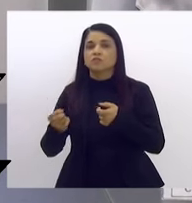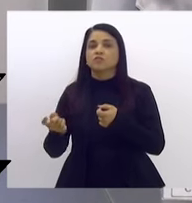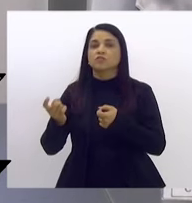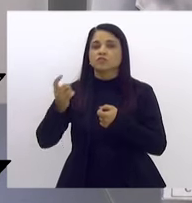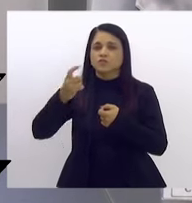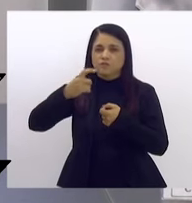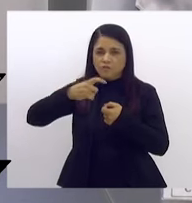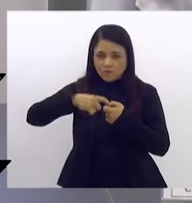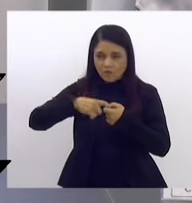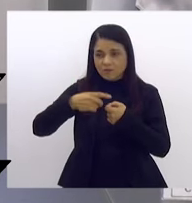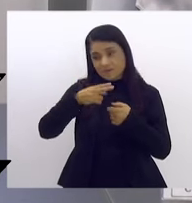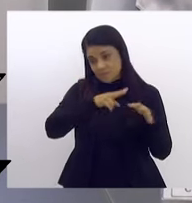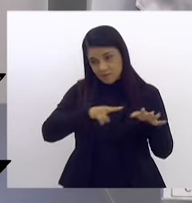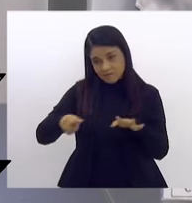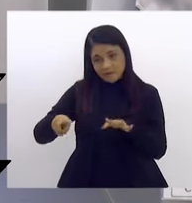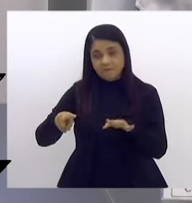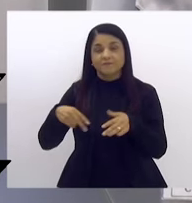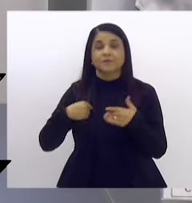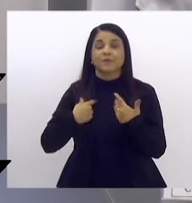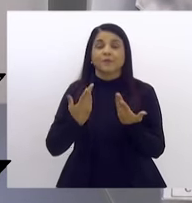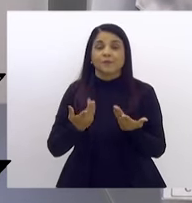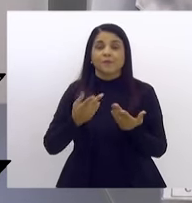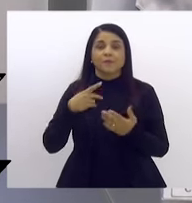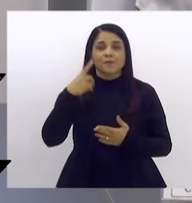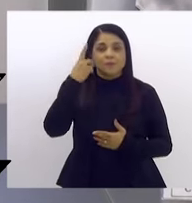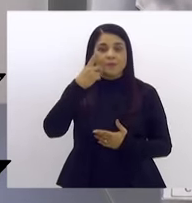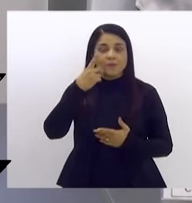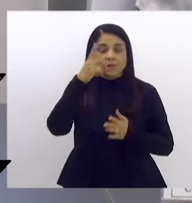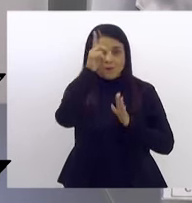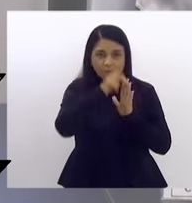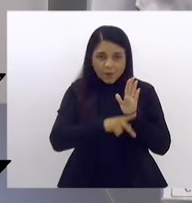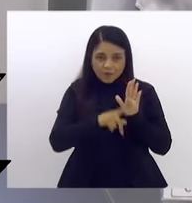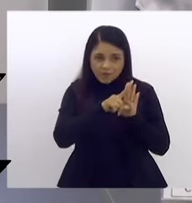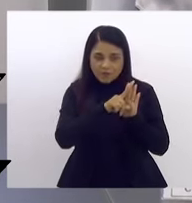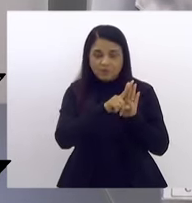distinção então projeto com vistas para